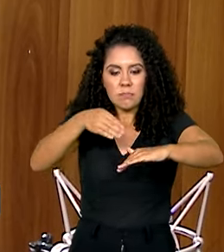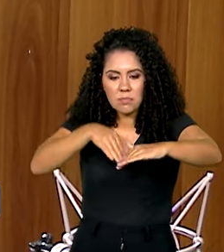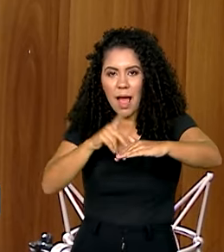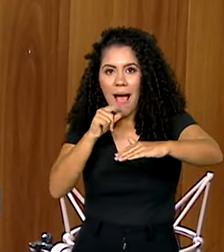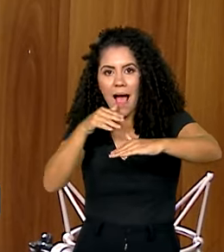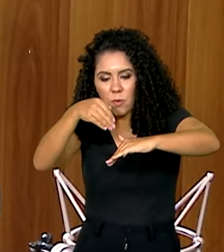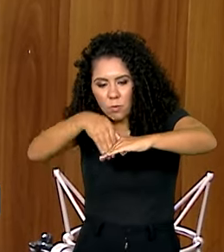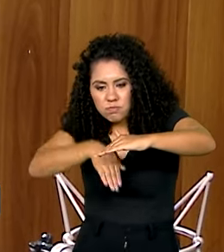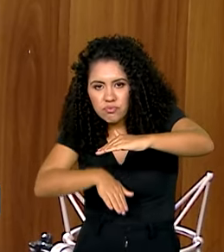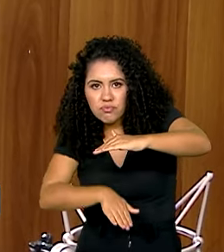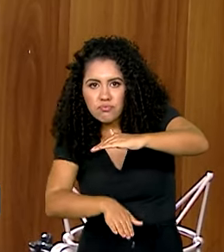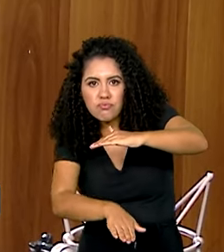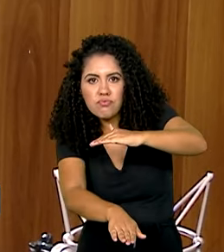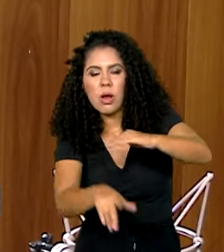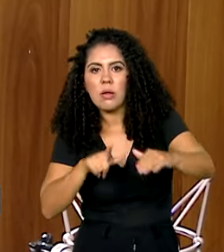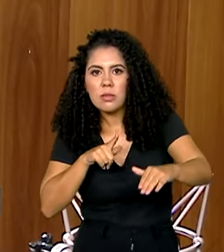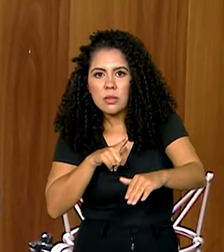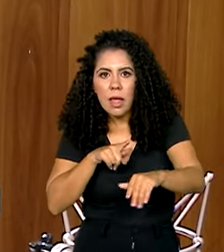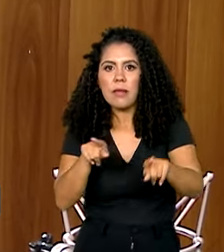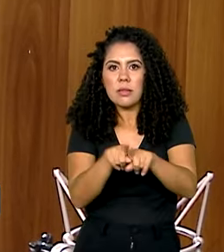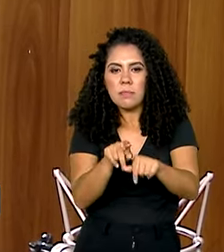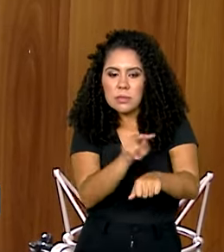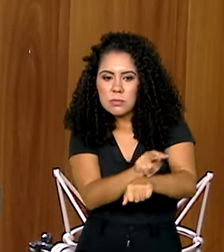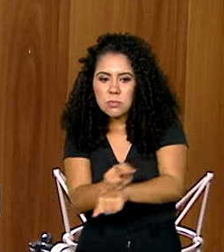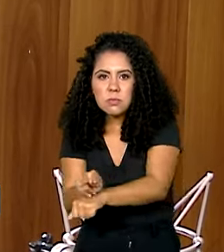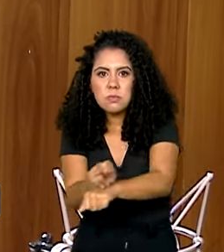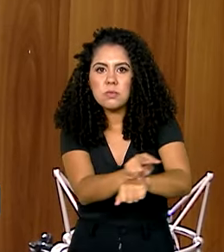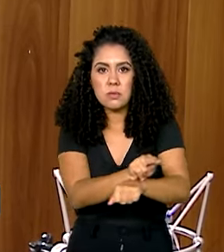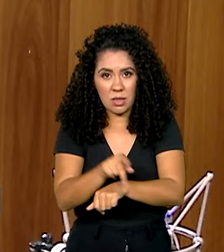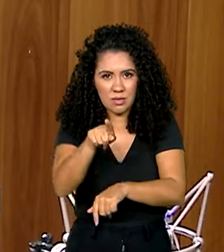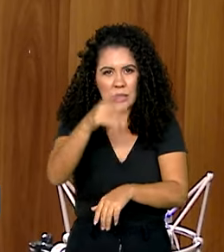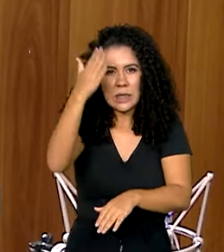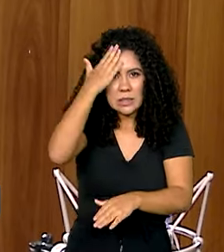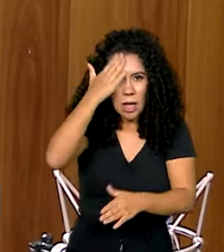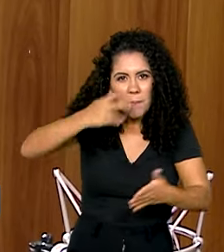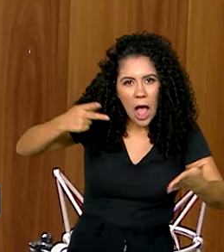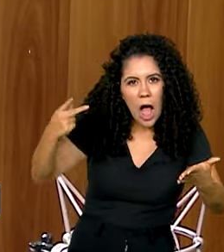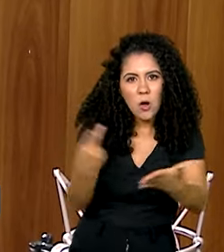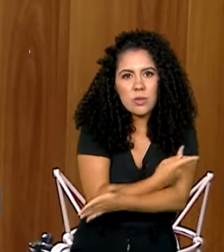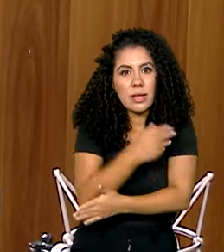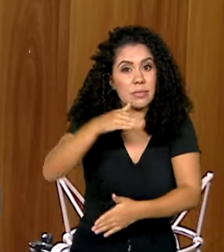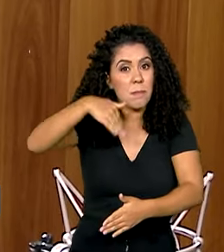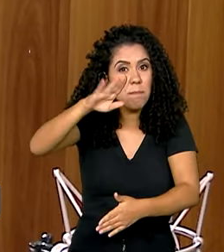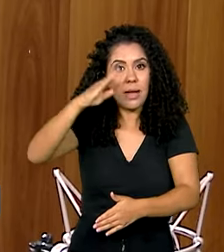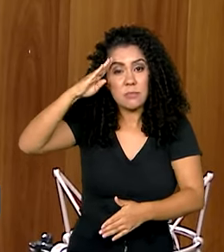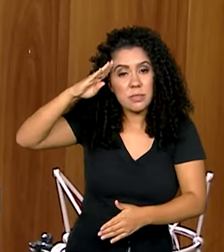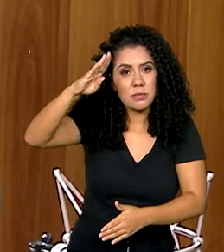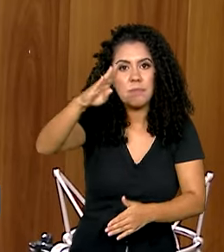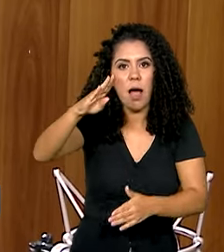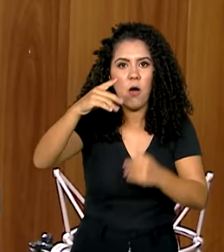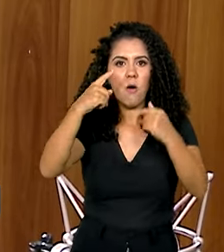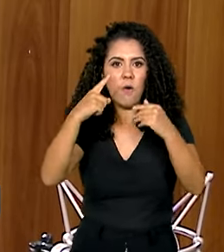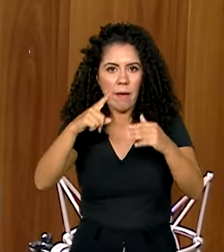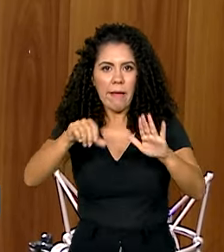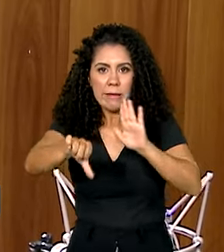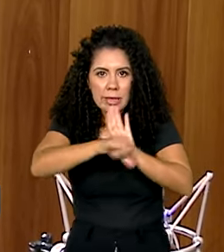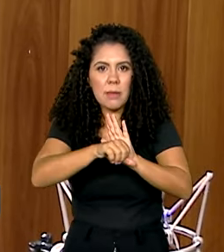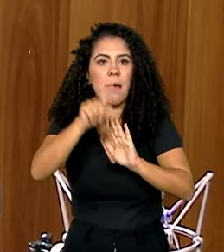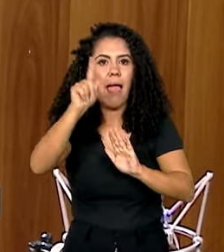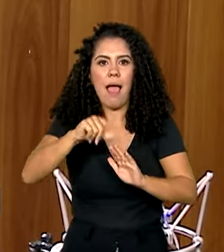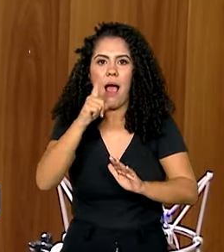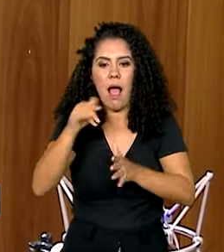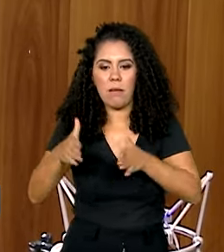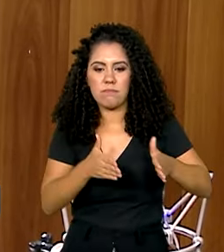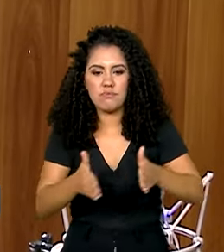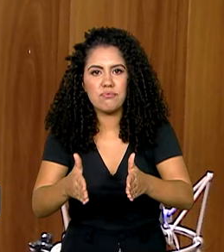que na Amazônia, boa parte dos crimes acontecem pelos rios, que são as avenidas na Amazônia. Então serão 6 bases fluviais. Nós teremos